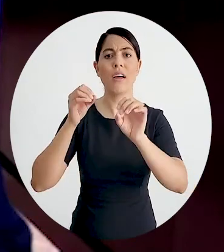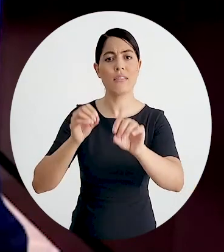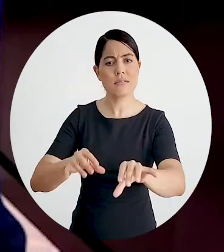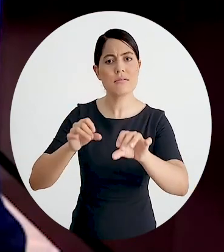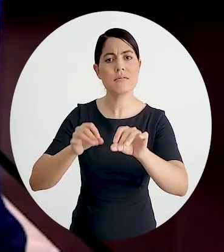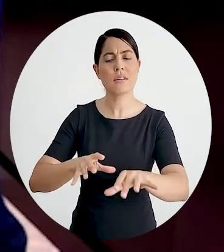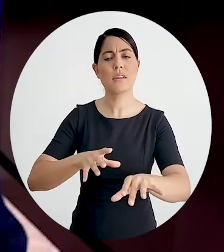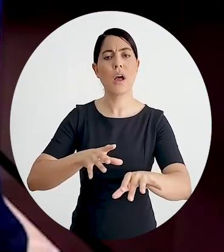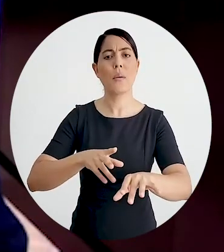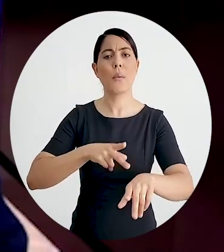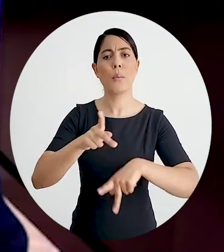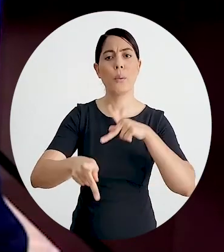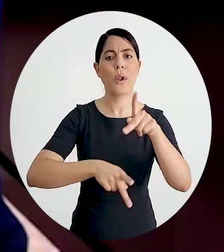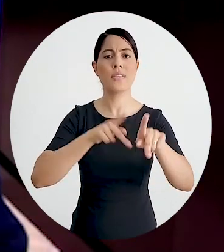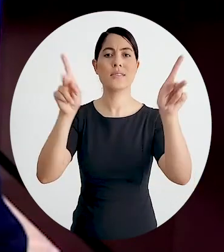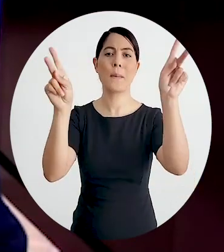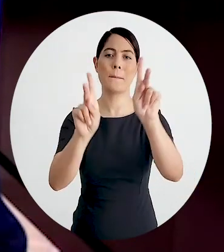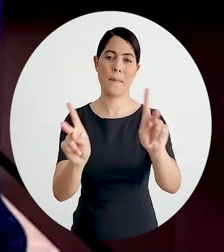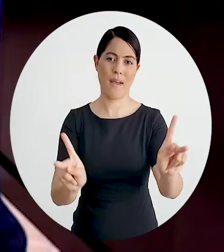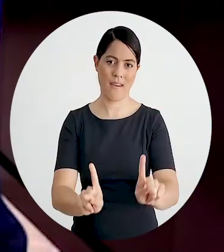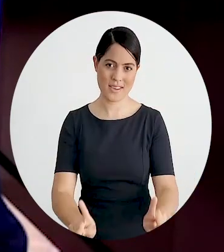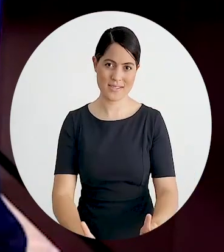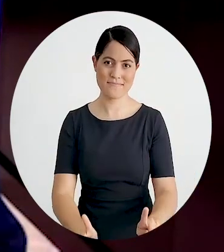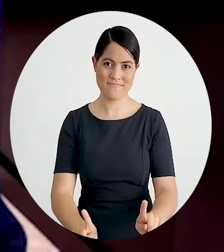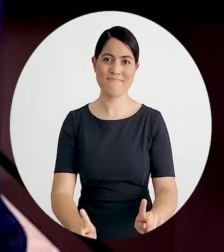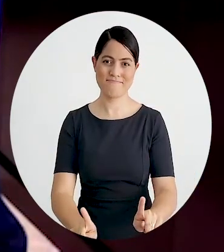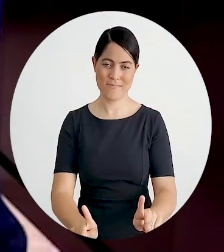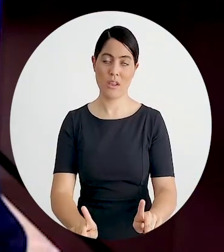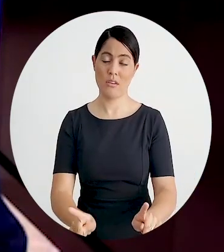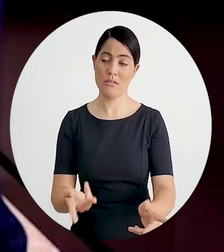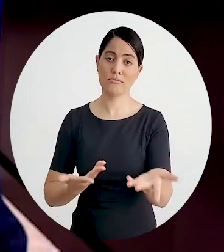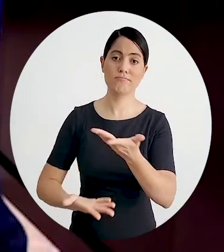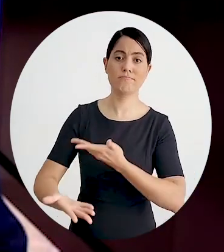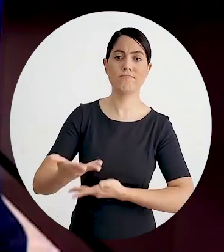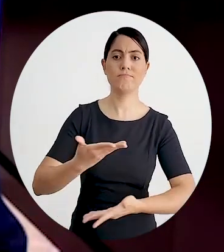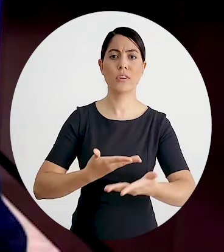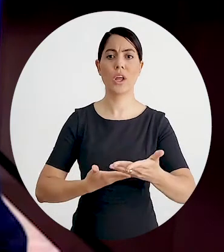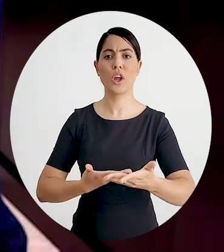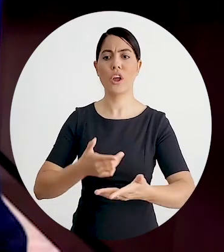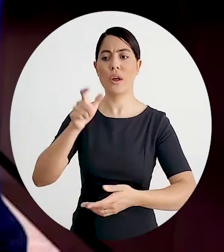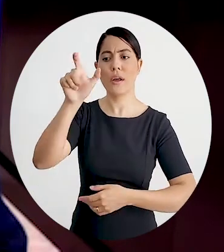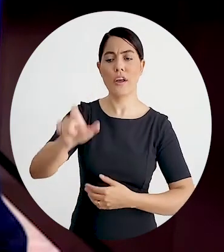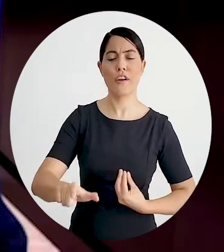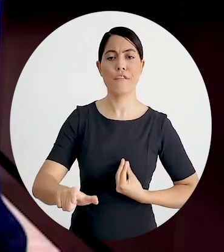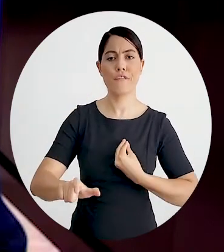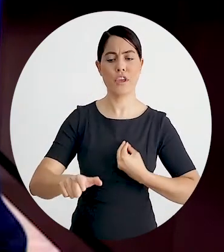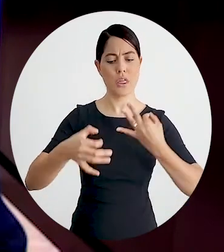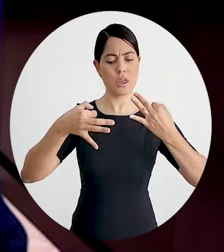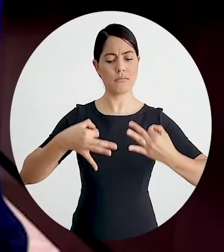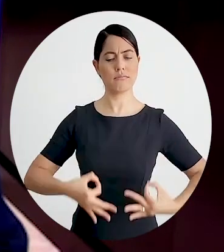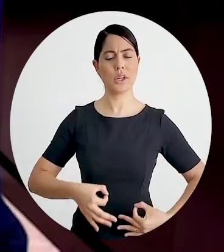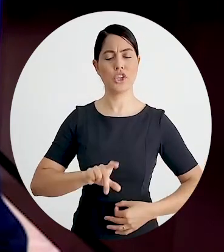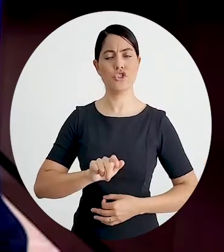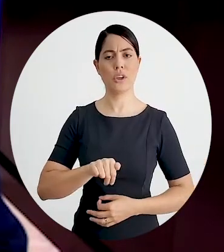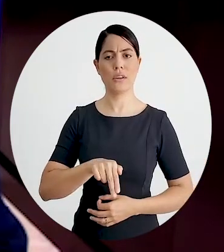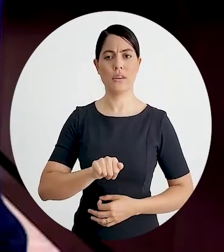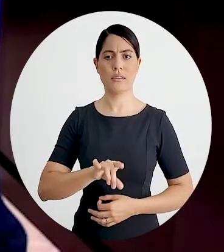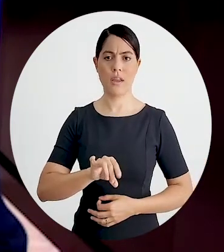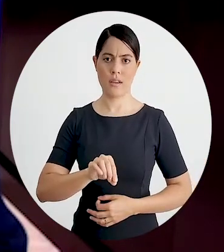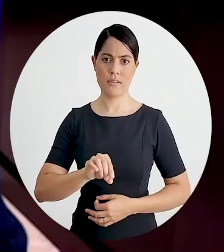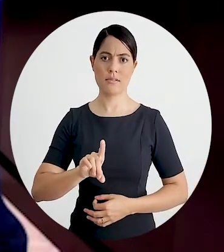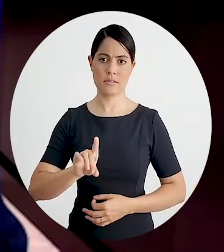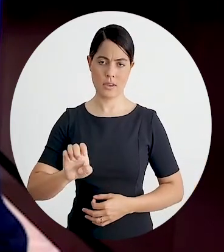paz social e buscando sempre avançar no sentido da dignidade da pessoa humana. Sem dúvida